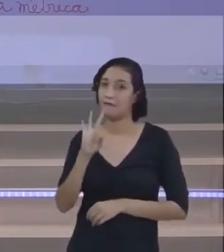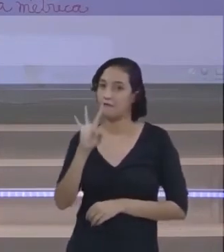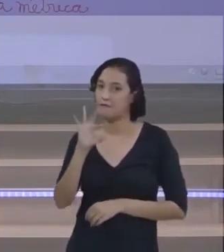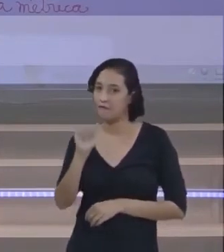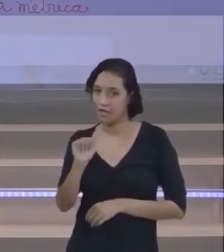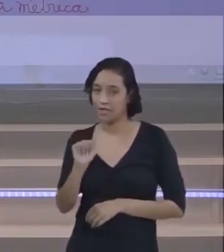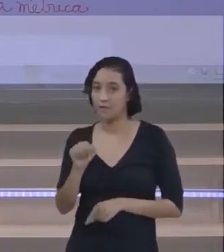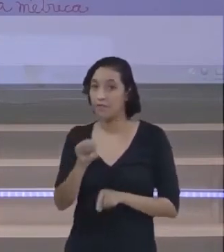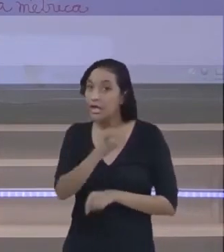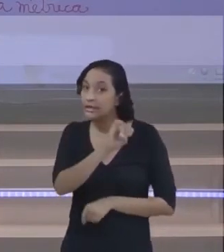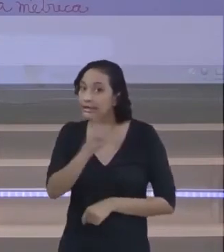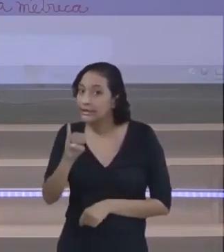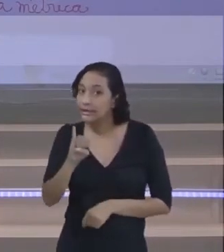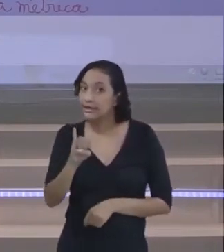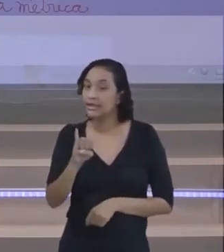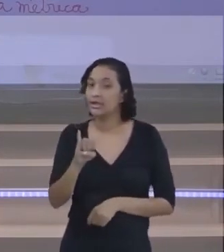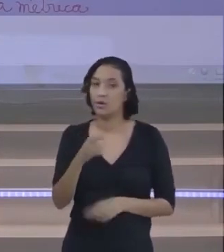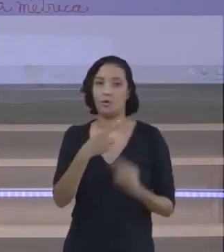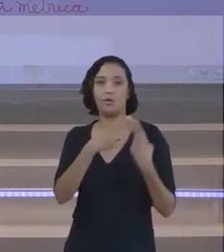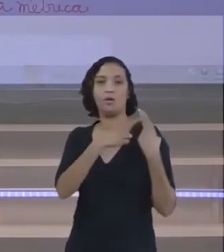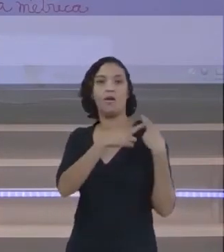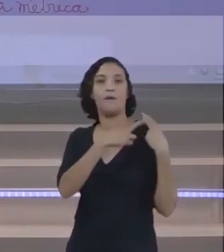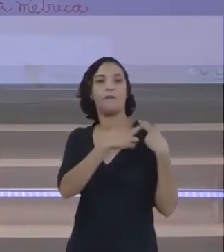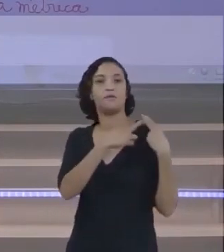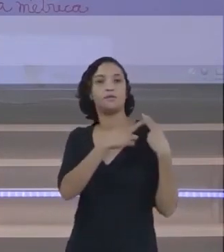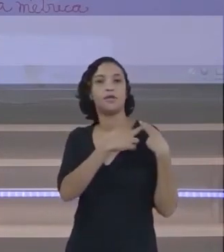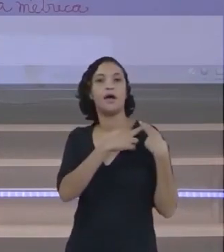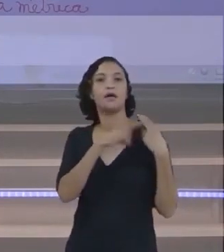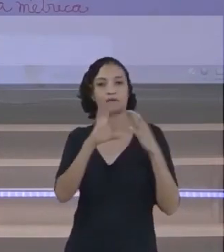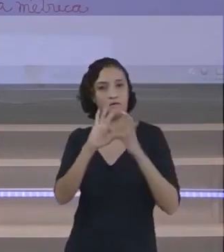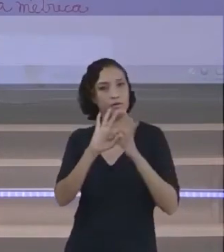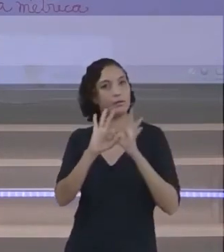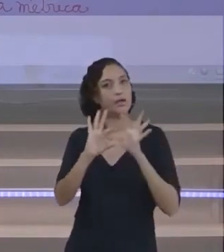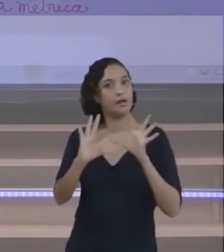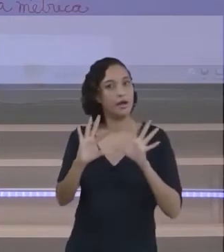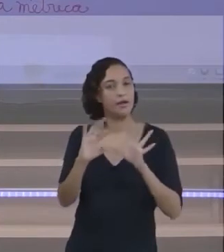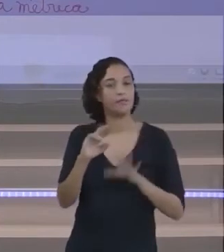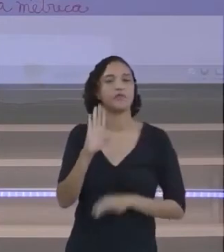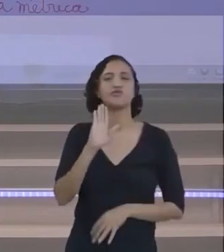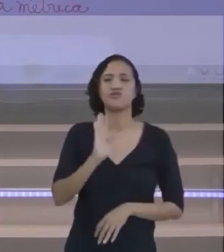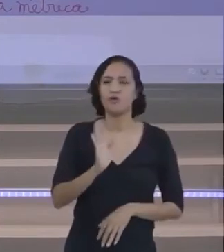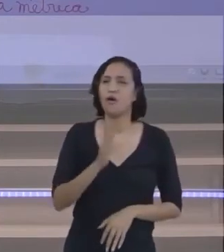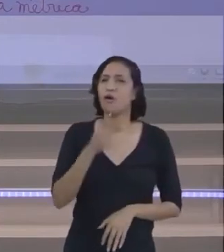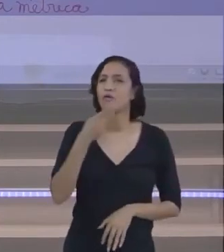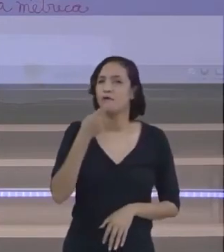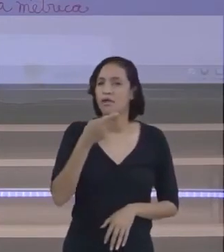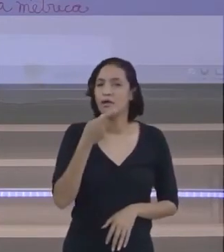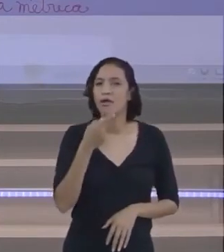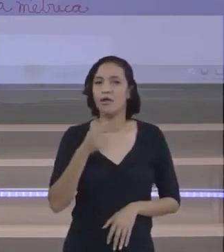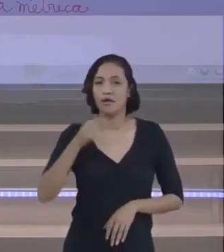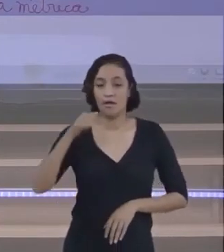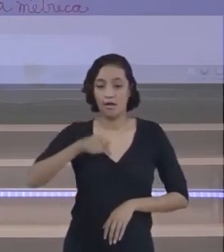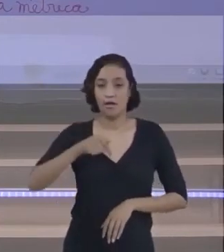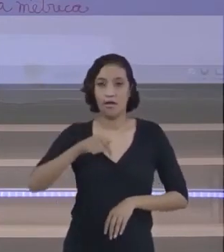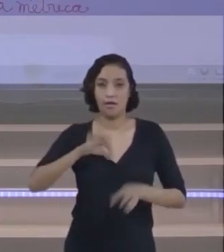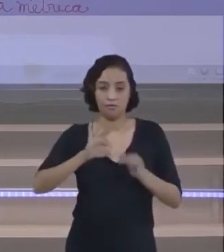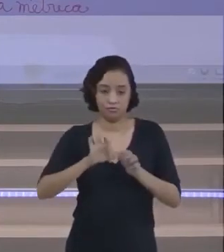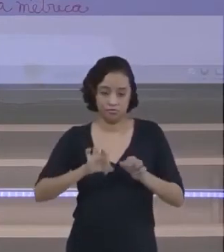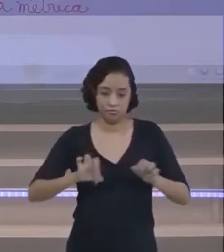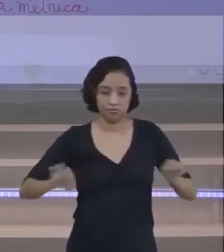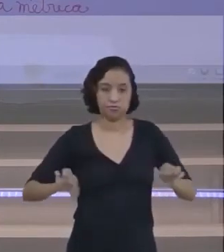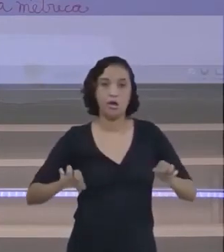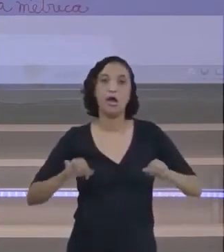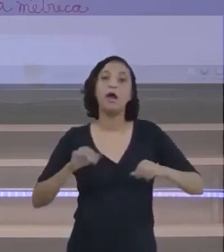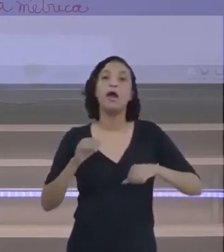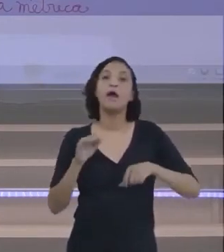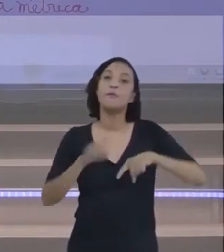permitir, porque fita métrica é um instrumento convencional, como a professora falou no início, instrumento convencional é